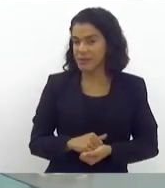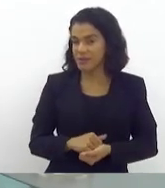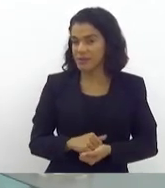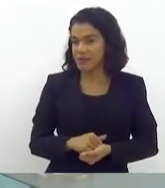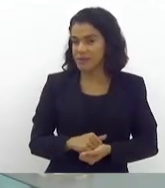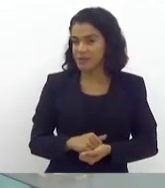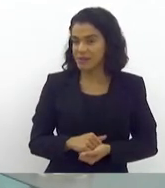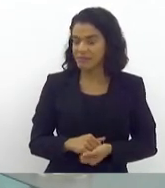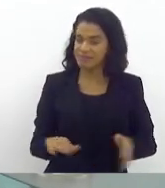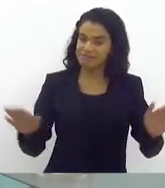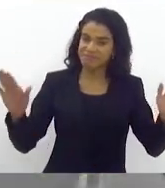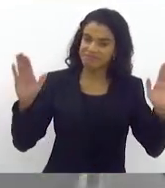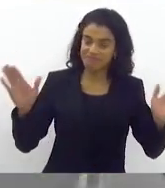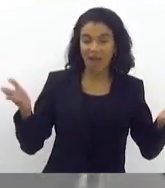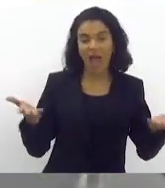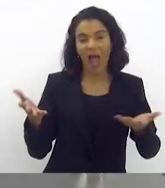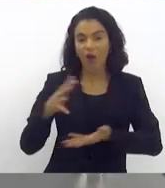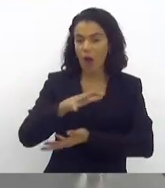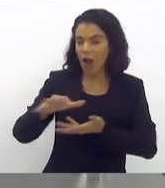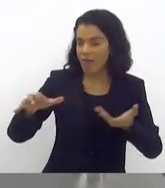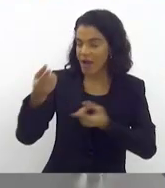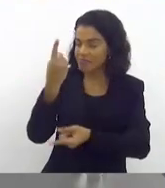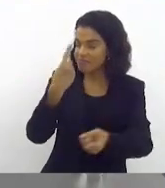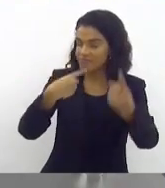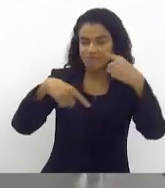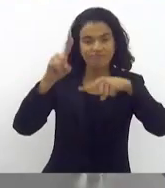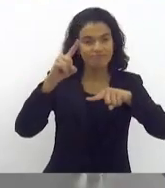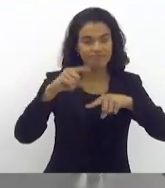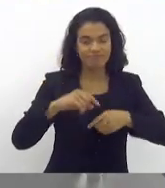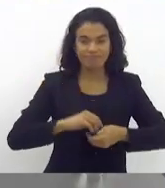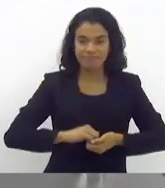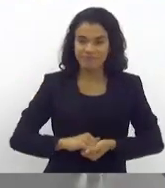Exatamente. Mas agora vai revolucionar a forma de fazer.